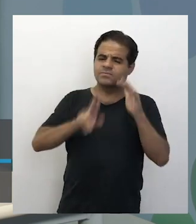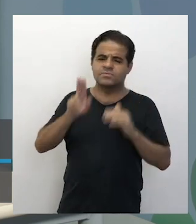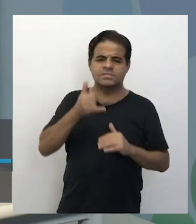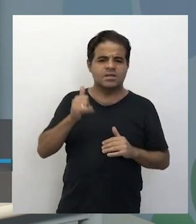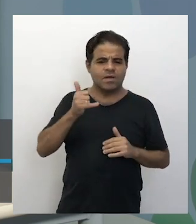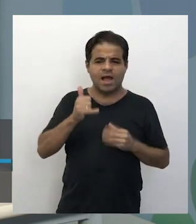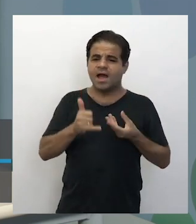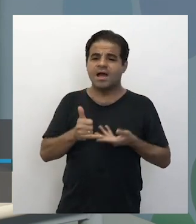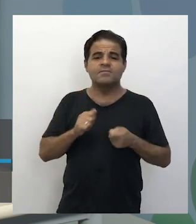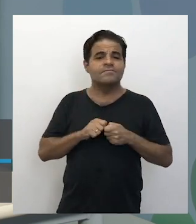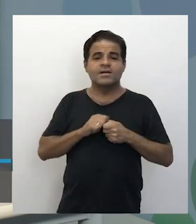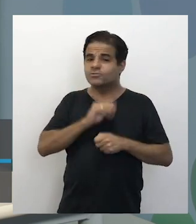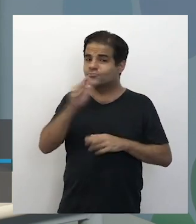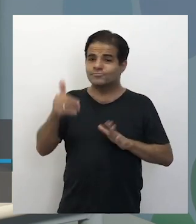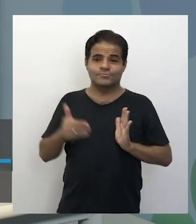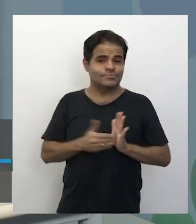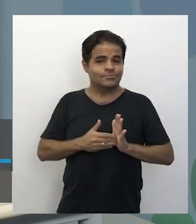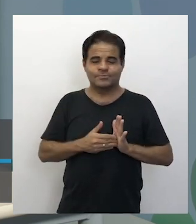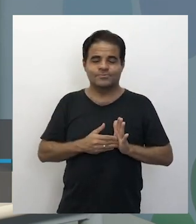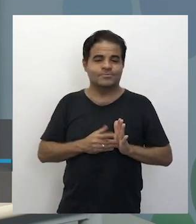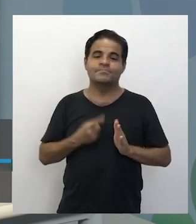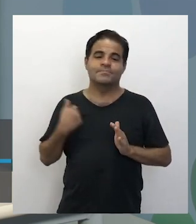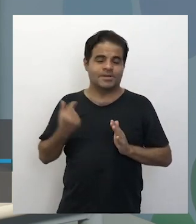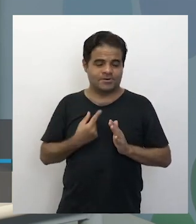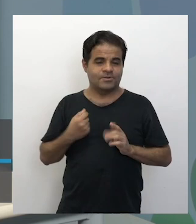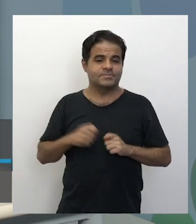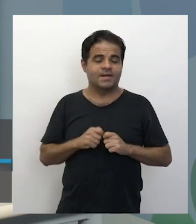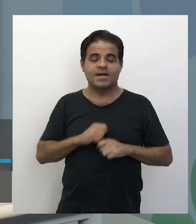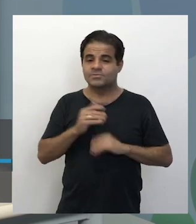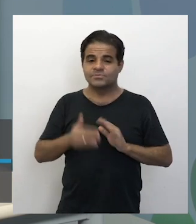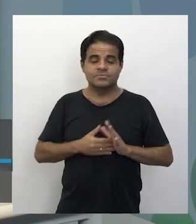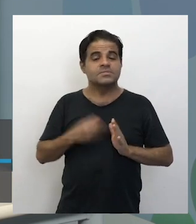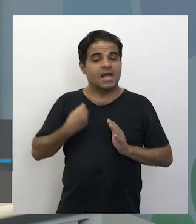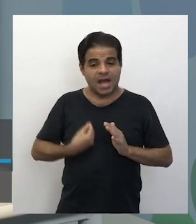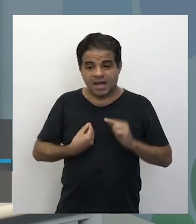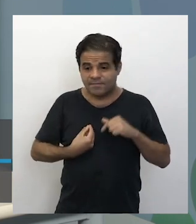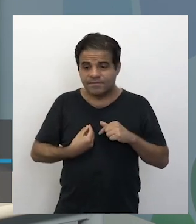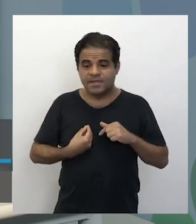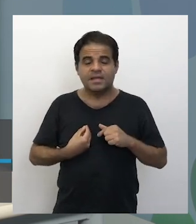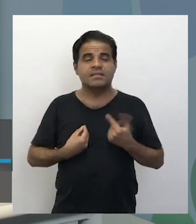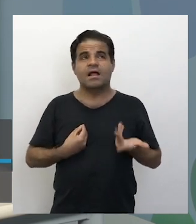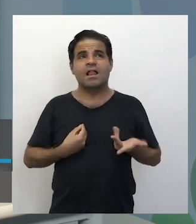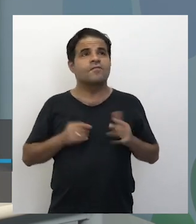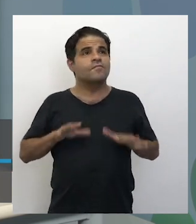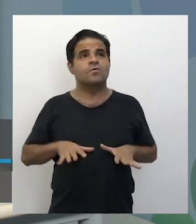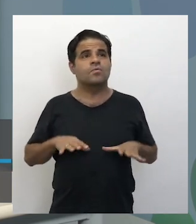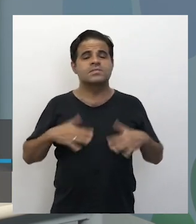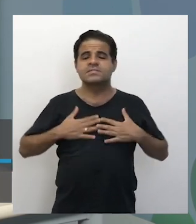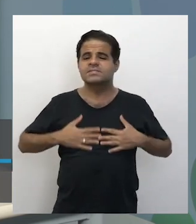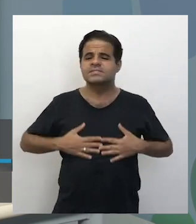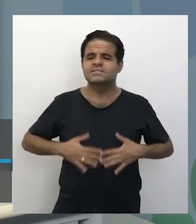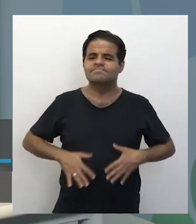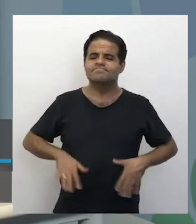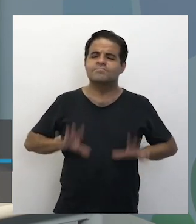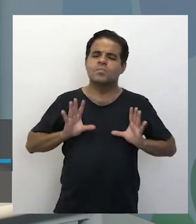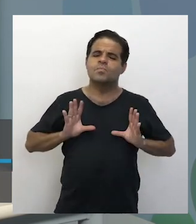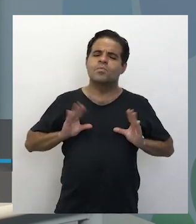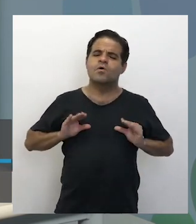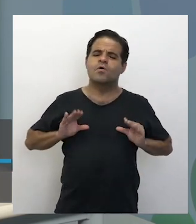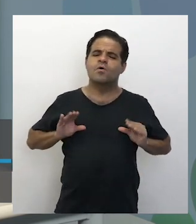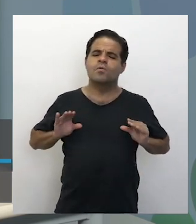acaba fazendo tudo pra gente, não é? E assim, a vida ela ficou um pouco mais cômoda, não é, professor?